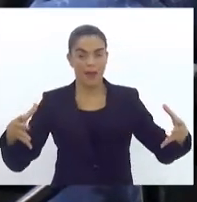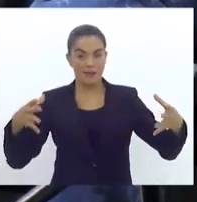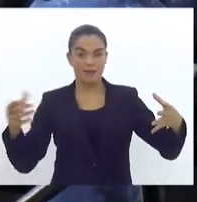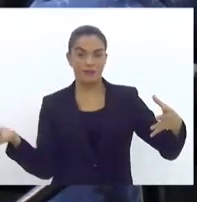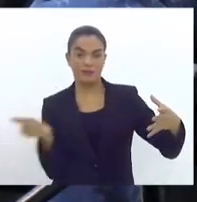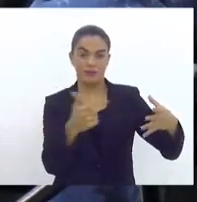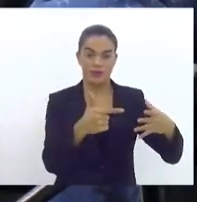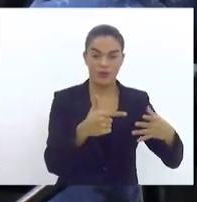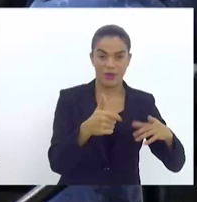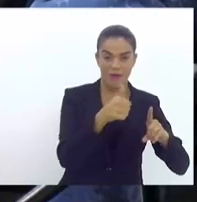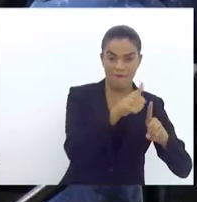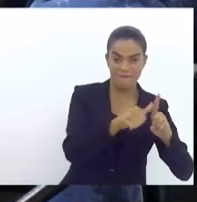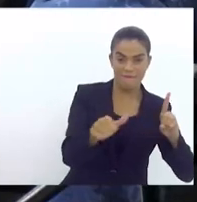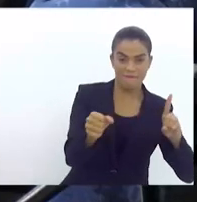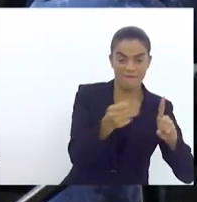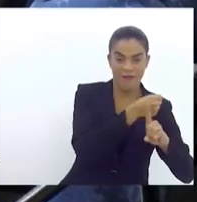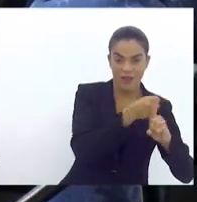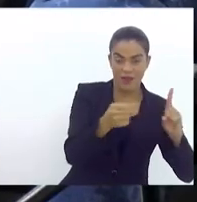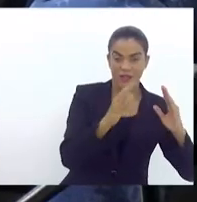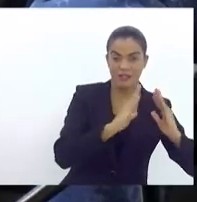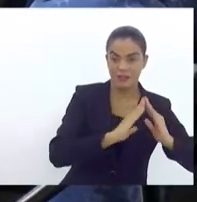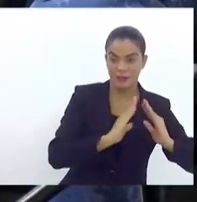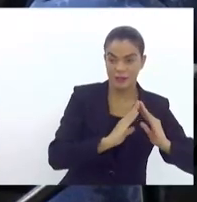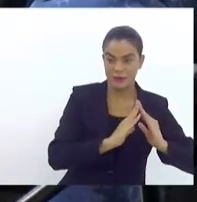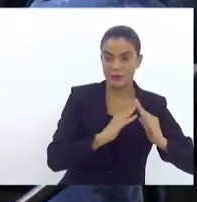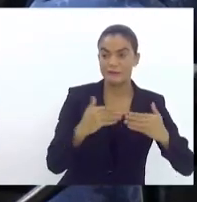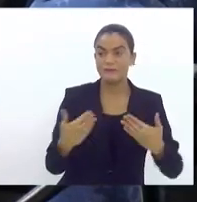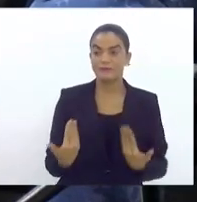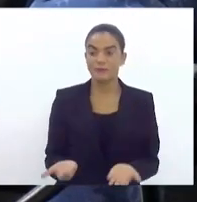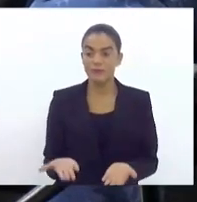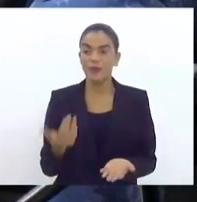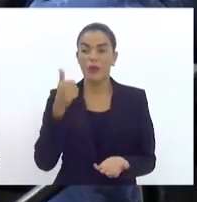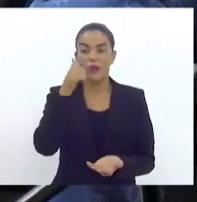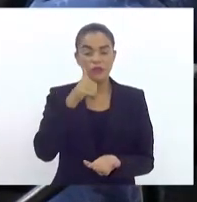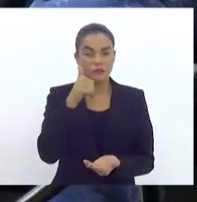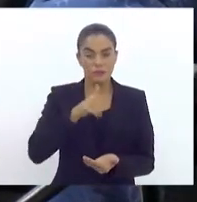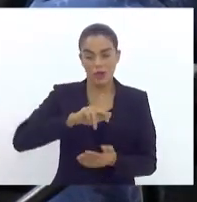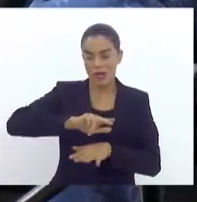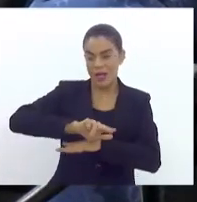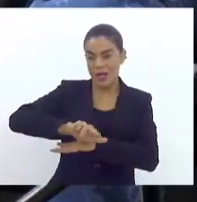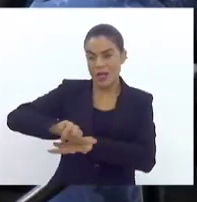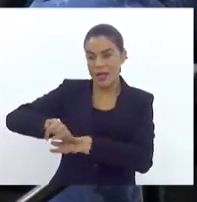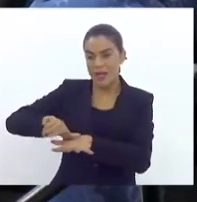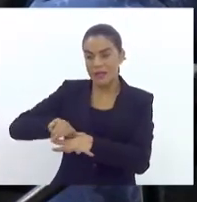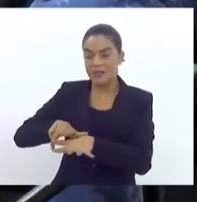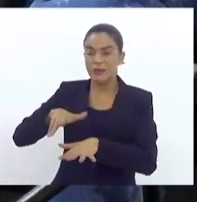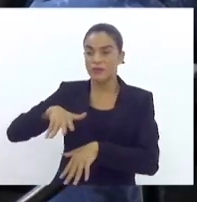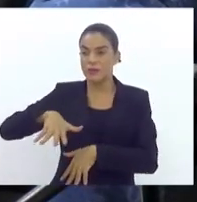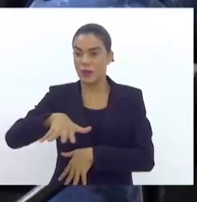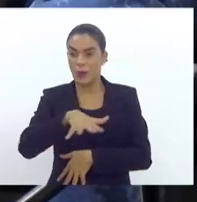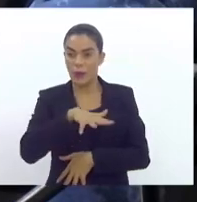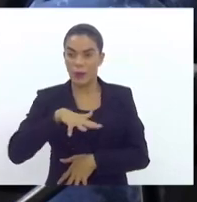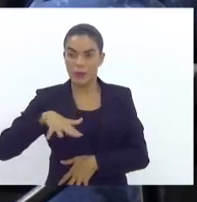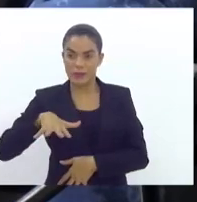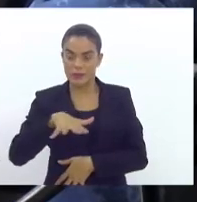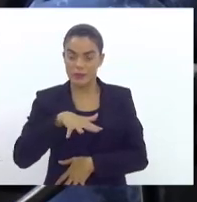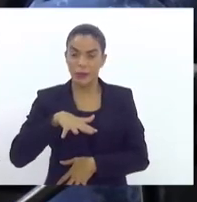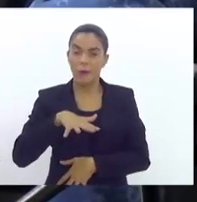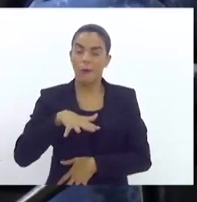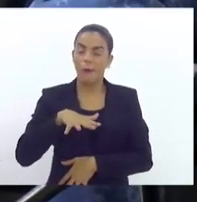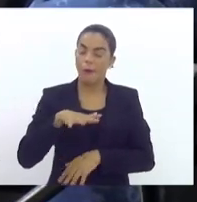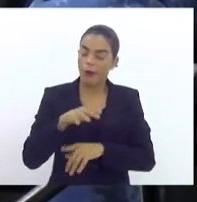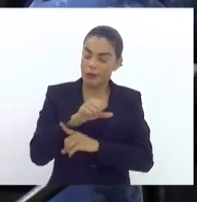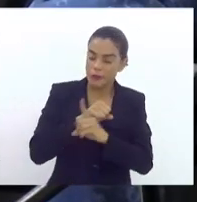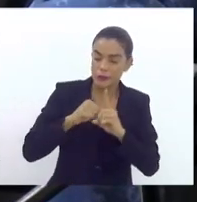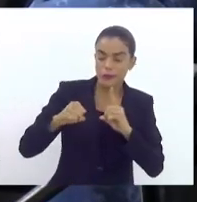doméstica Isso é ótimo E essas mulheres todas estão numa condição pela sociedade